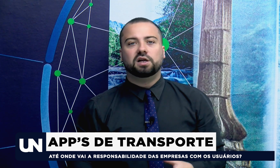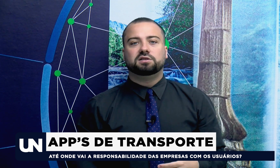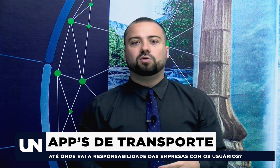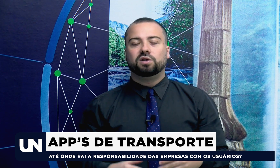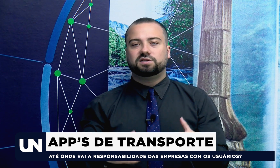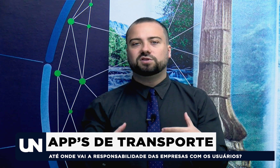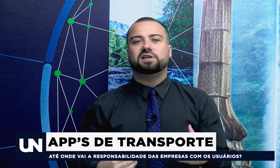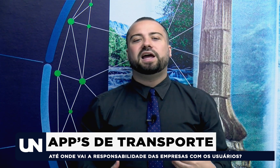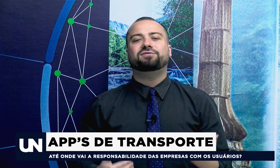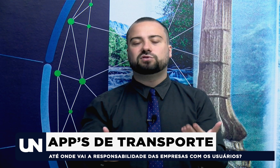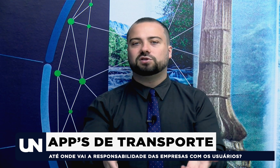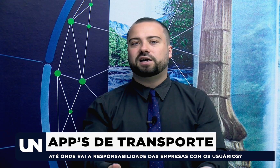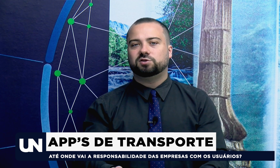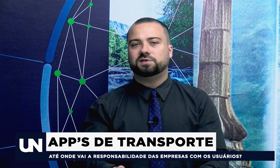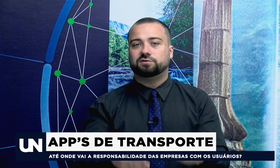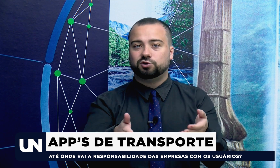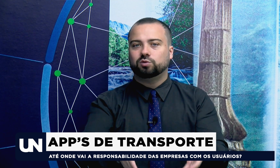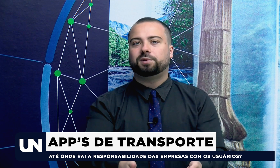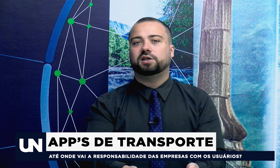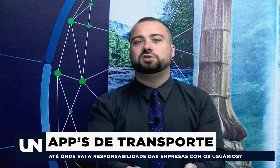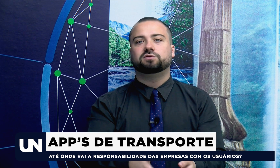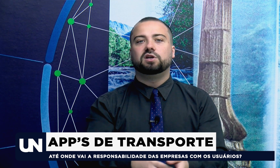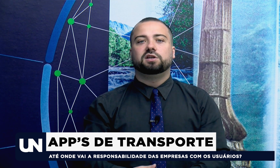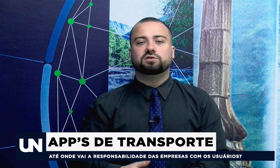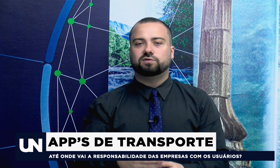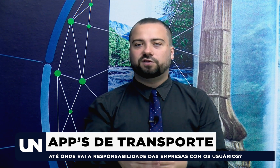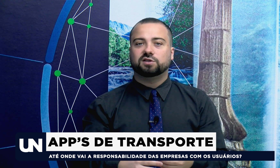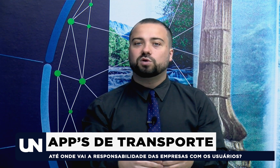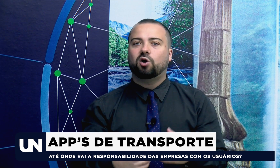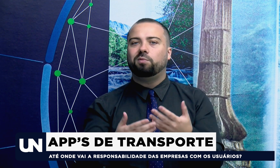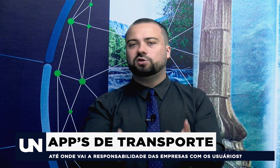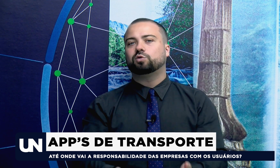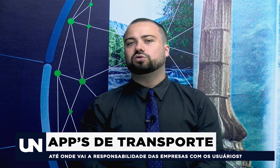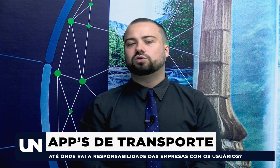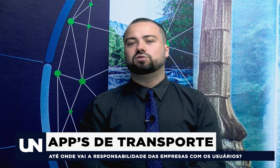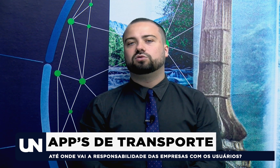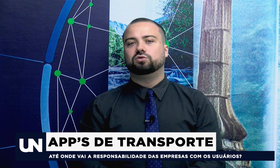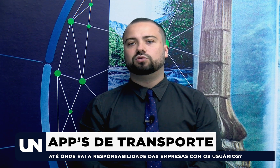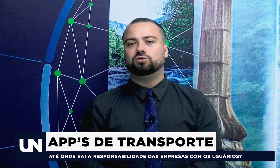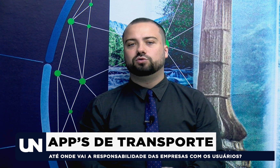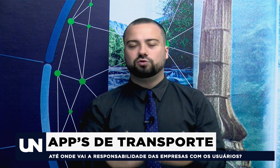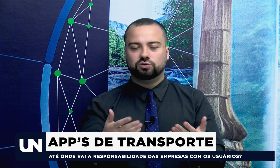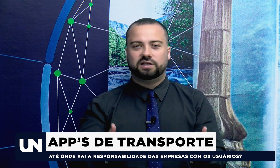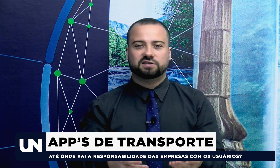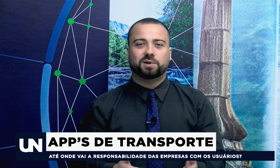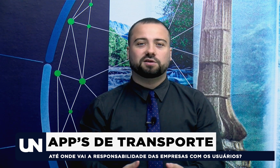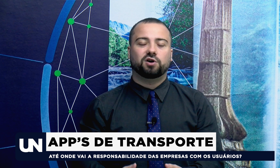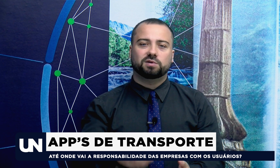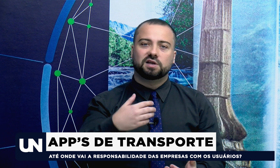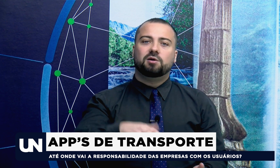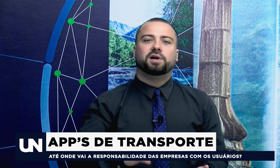rodando. Então, se você é funcionário específico de um aplicativo, isso vai fazer com que aumente o controle